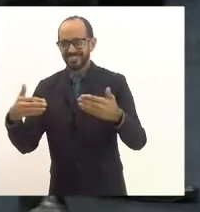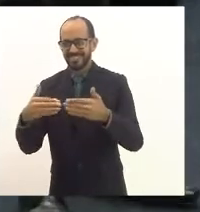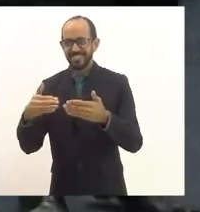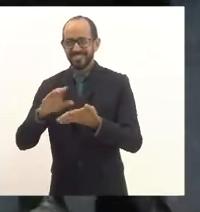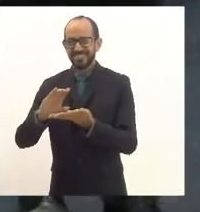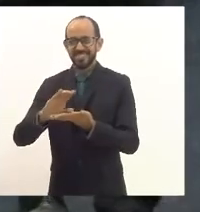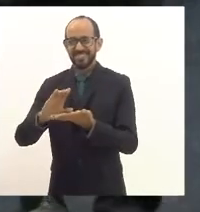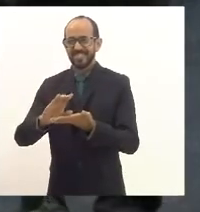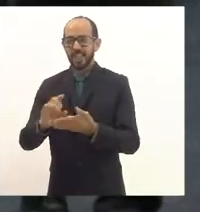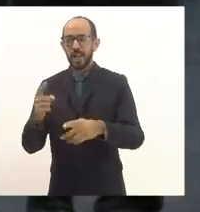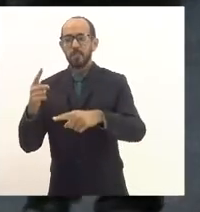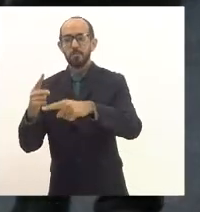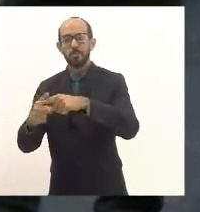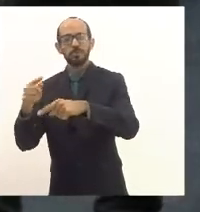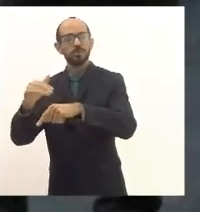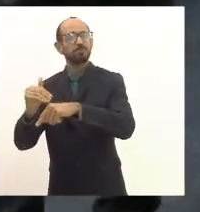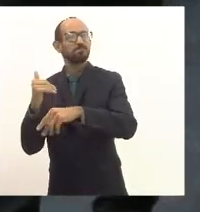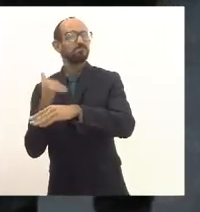plus master.